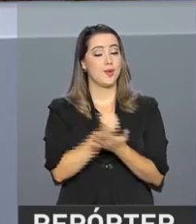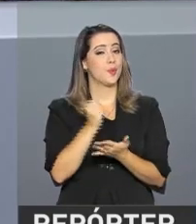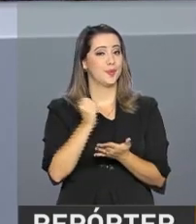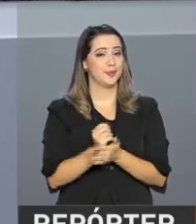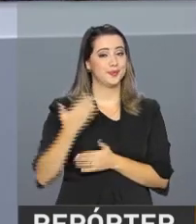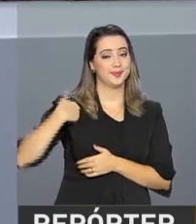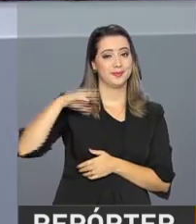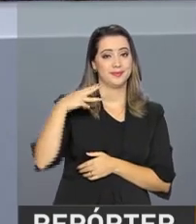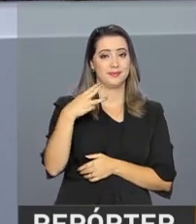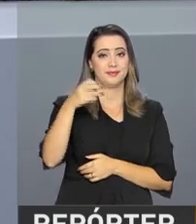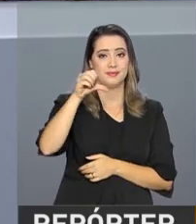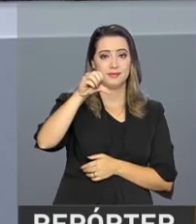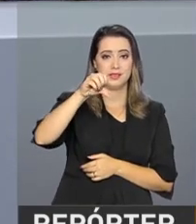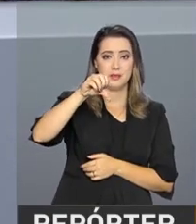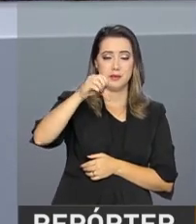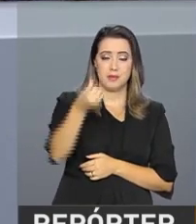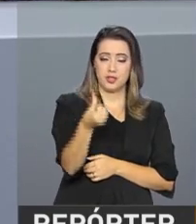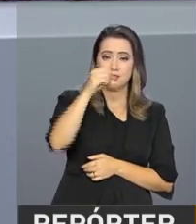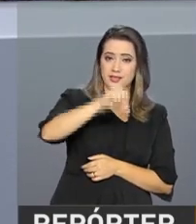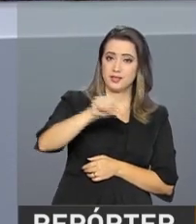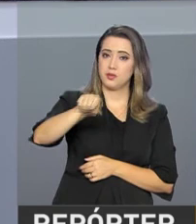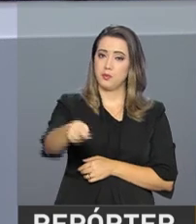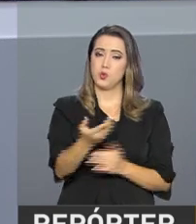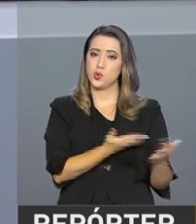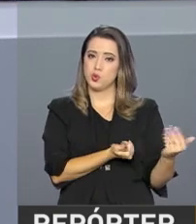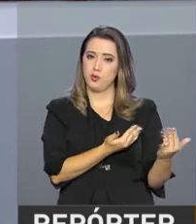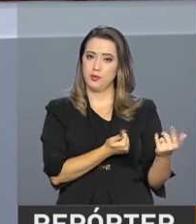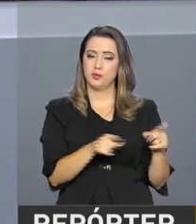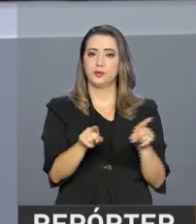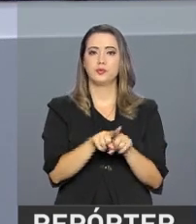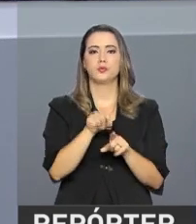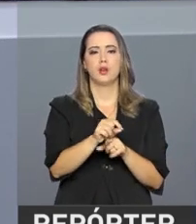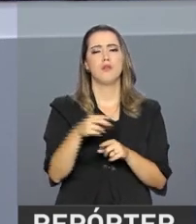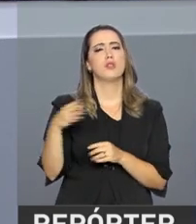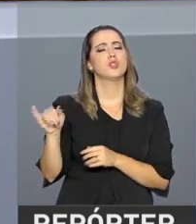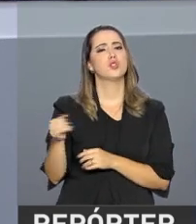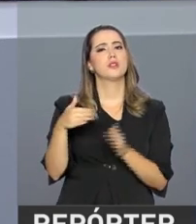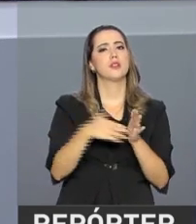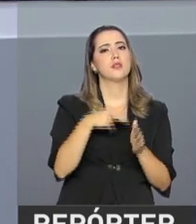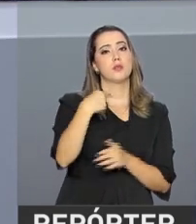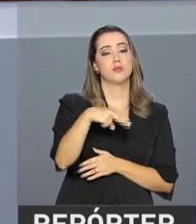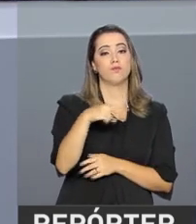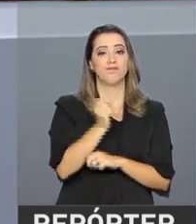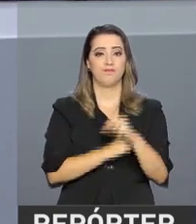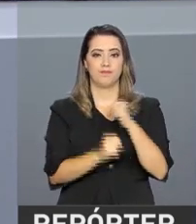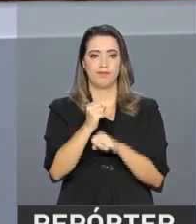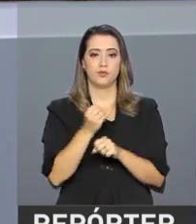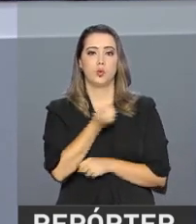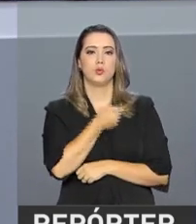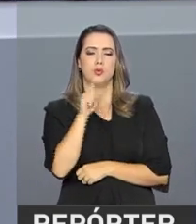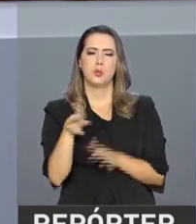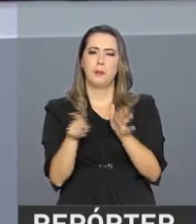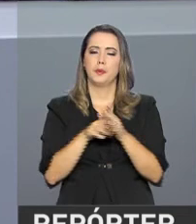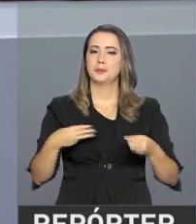sessenta e nove mil jovens por meio do programa de aprendizagem profissional entre janeiro e novembro de 2017 os números são do ministério